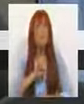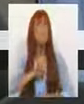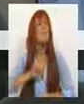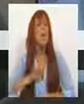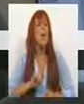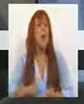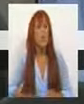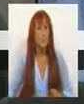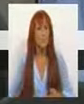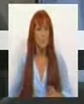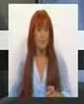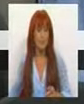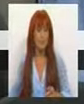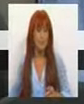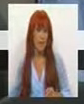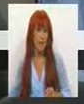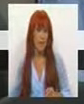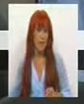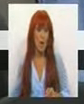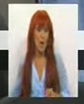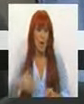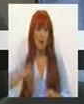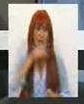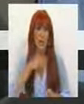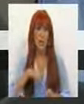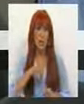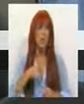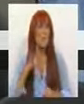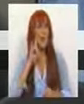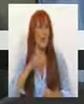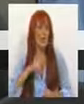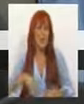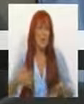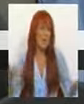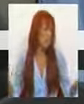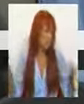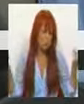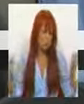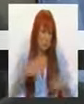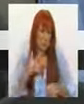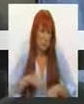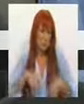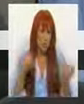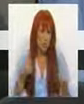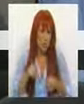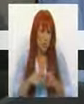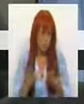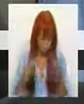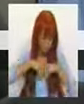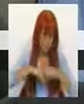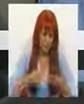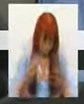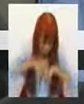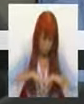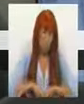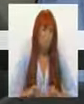património. Estamos a falar de situação que para nós, felizmente, mulheres portuguesas é uma questão absolutamente interiorizada